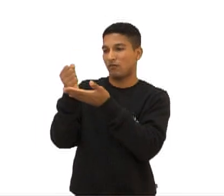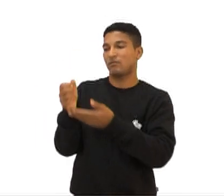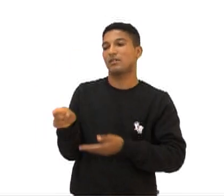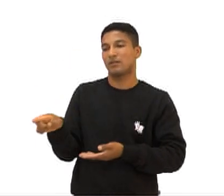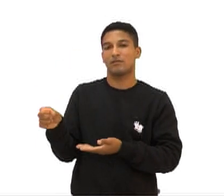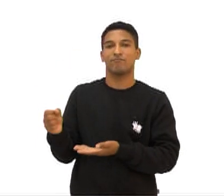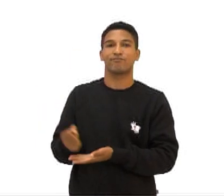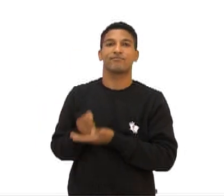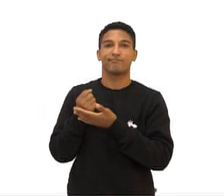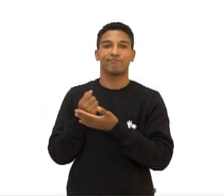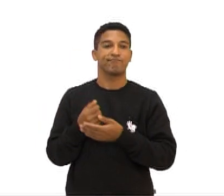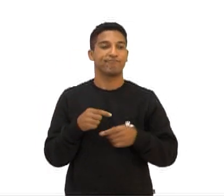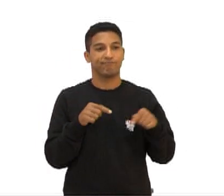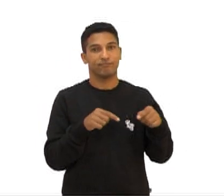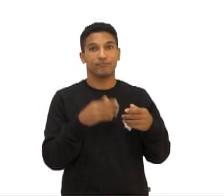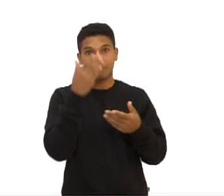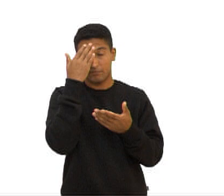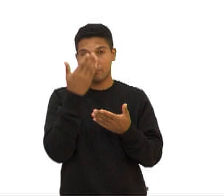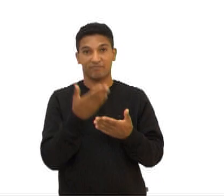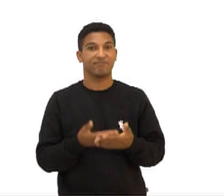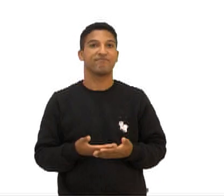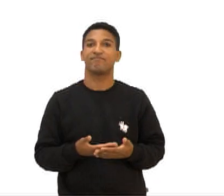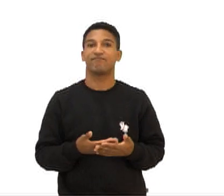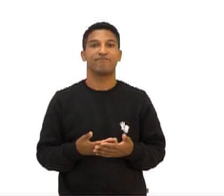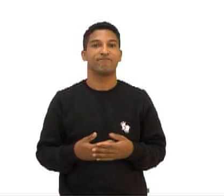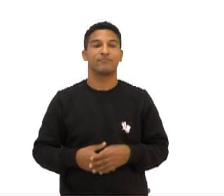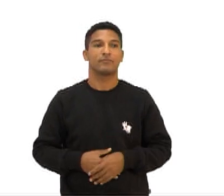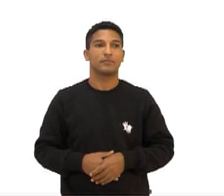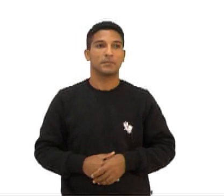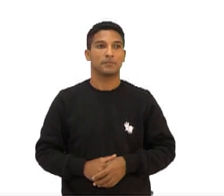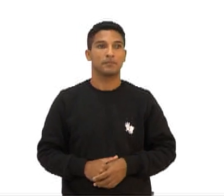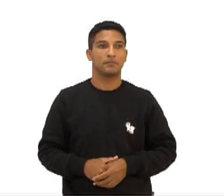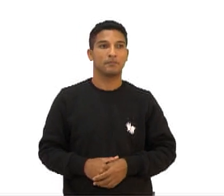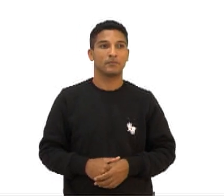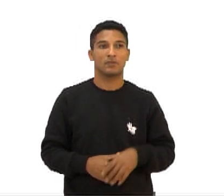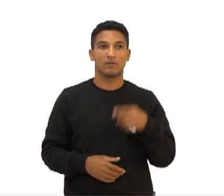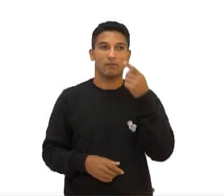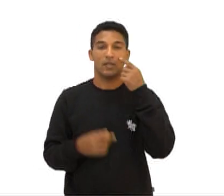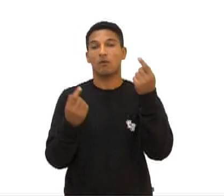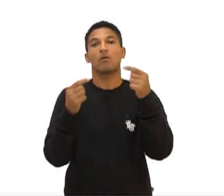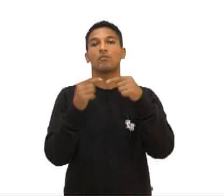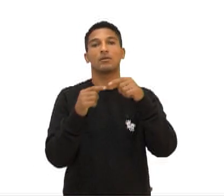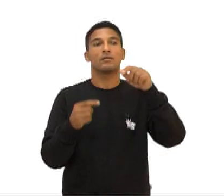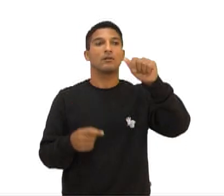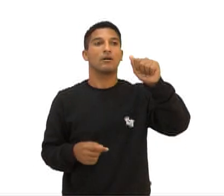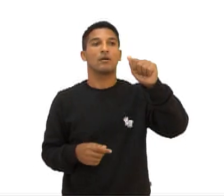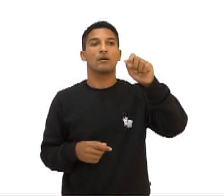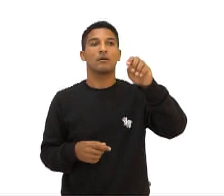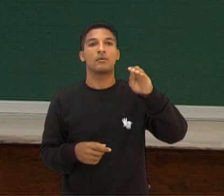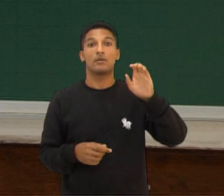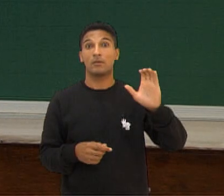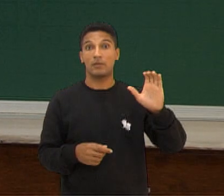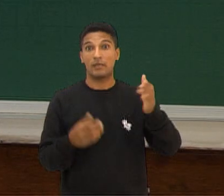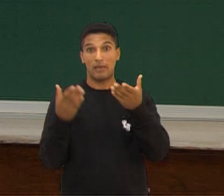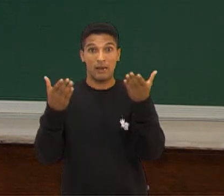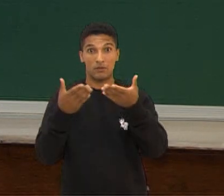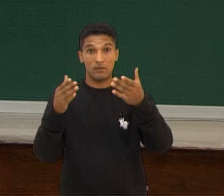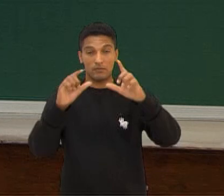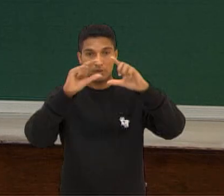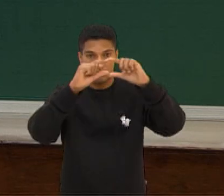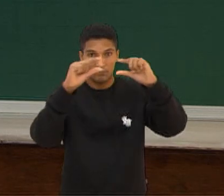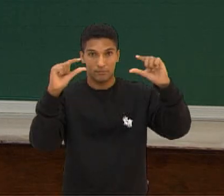subordinada? Três orações subordinadas? Ou C. Uma oração predicativa? Agora vocês vão ter que